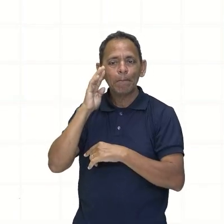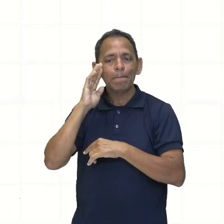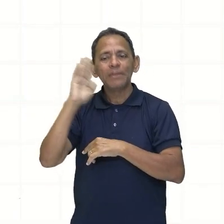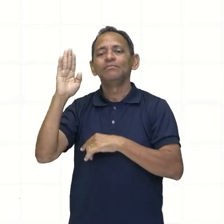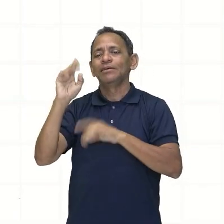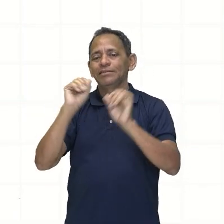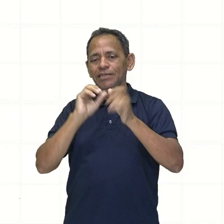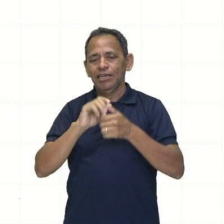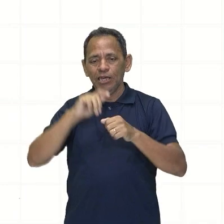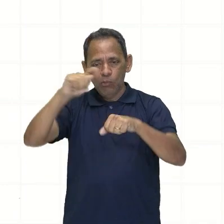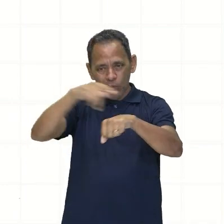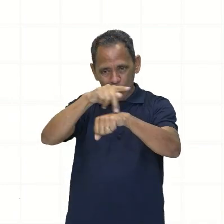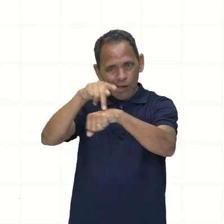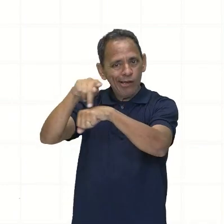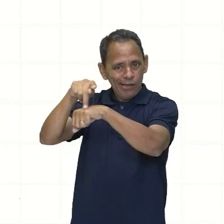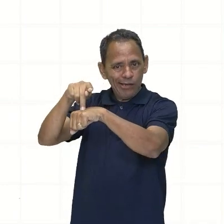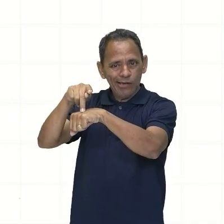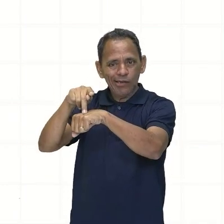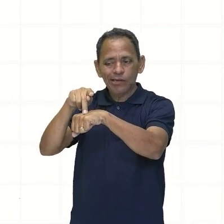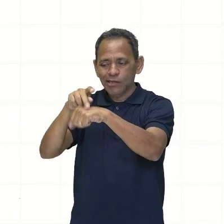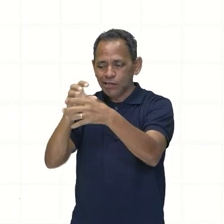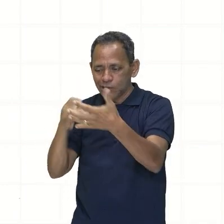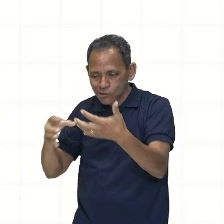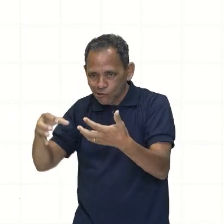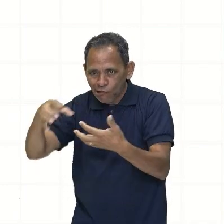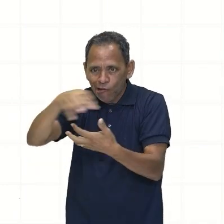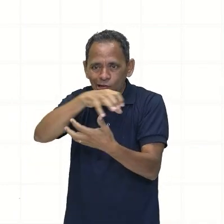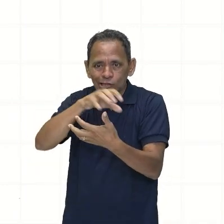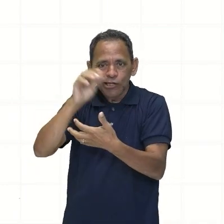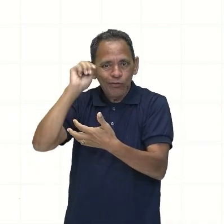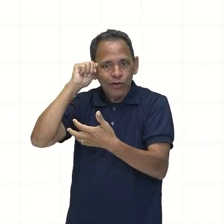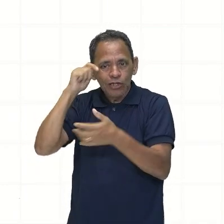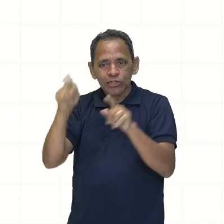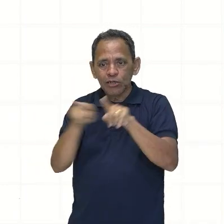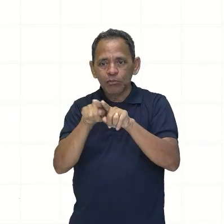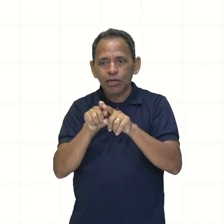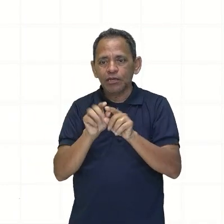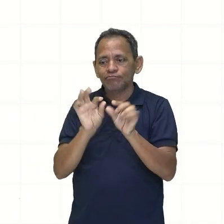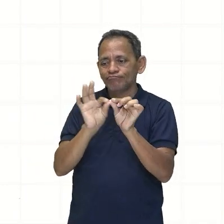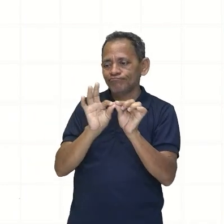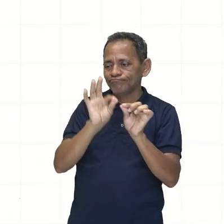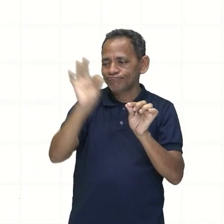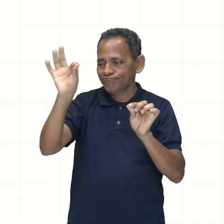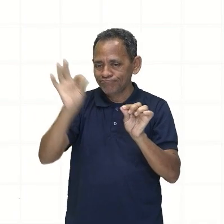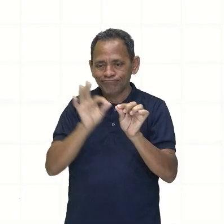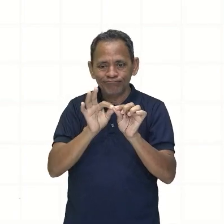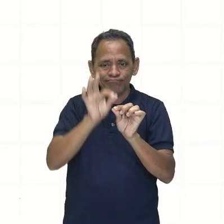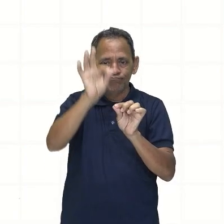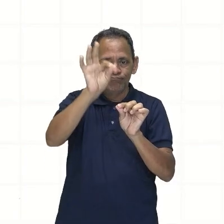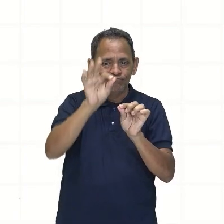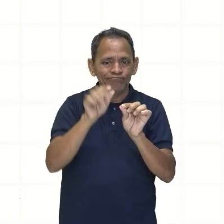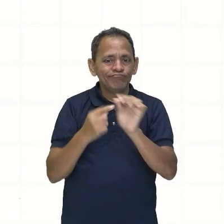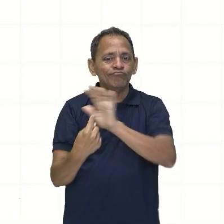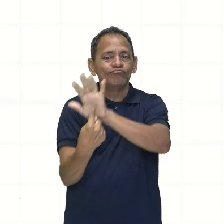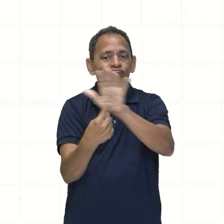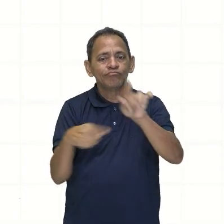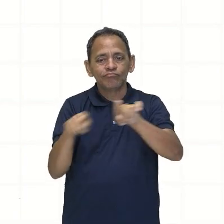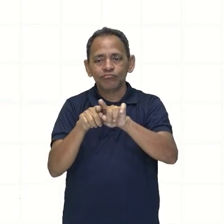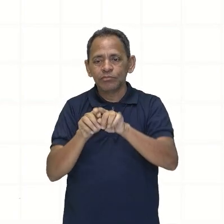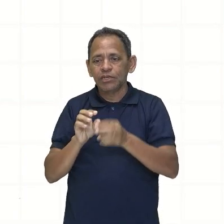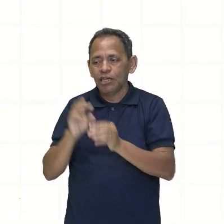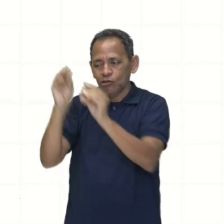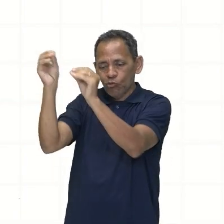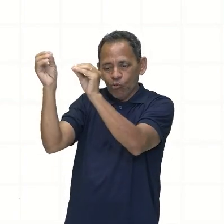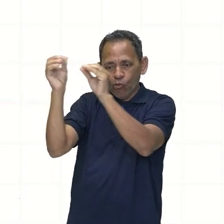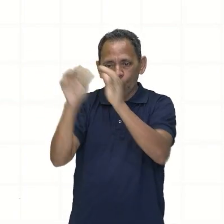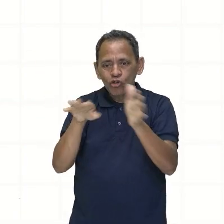podem observar, do continente africano, e também as setinhas indicando, né, para onde eles